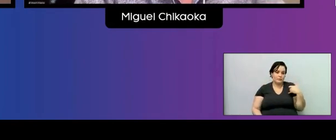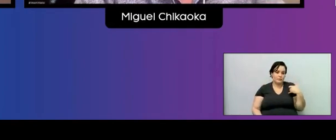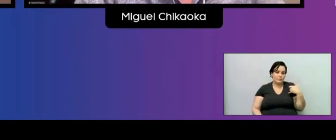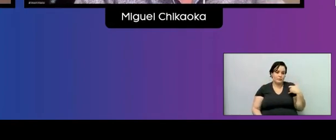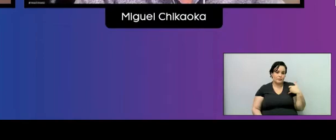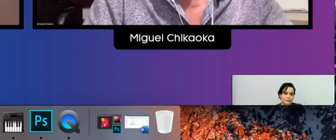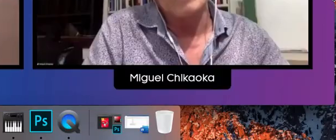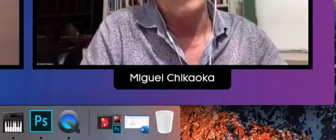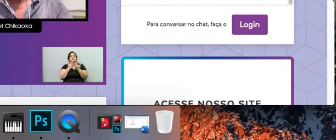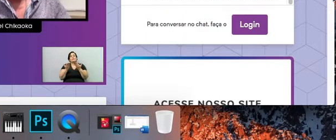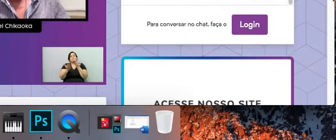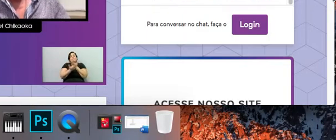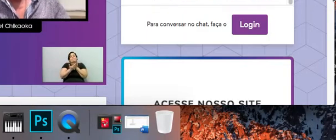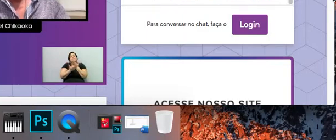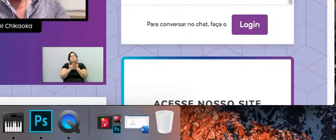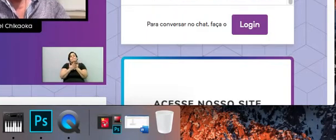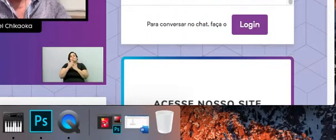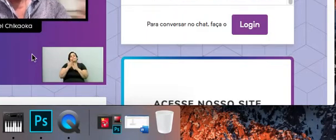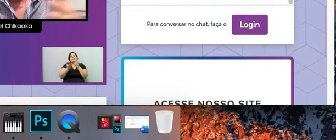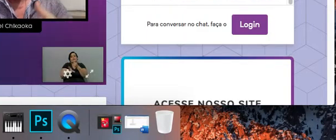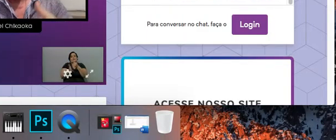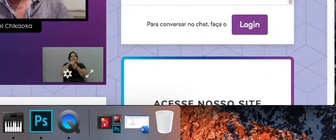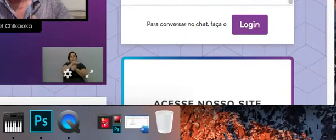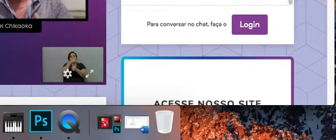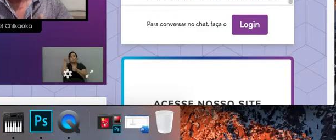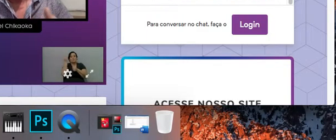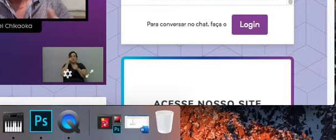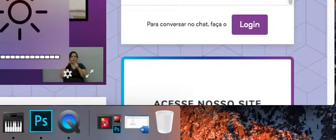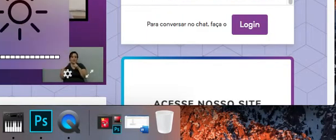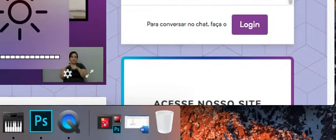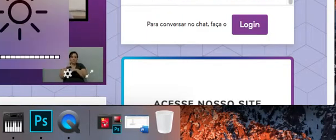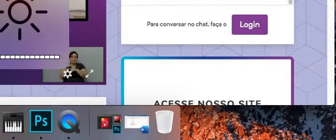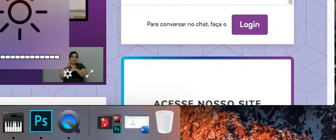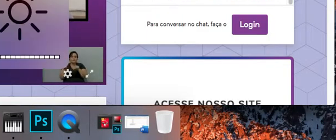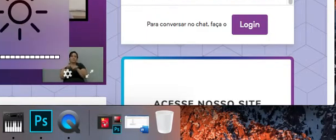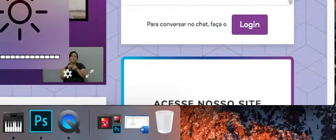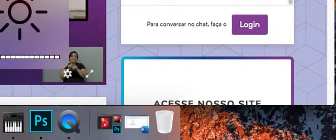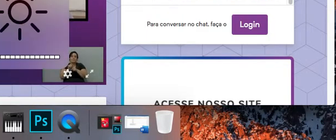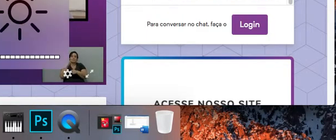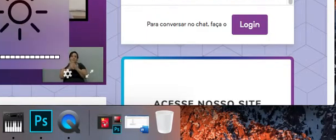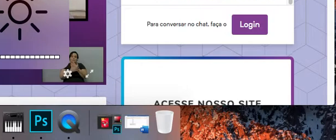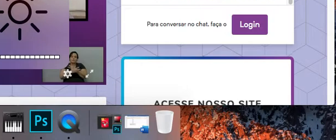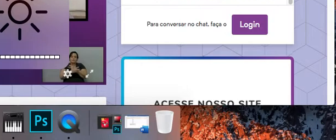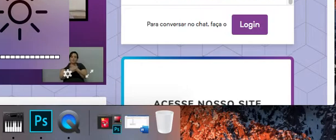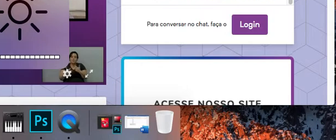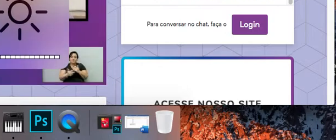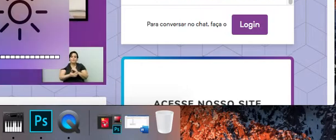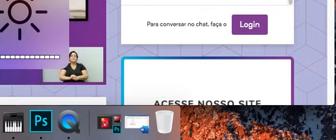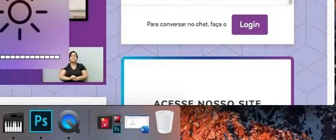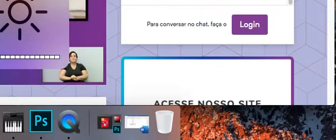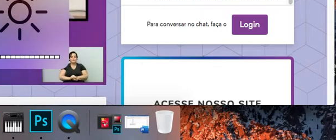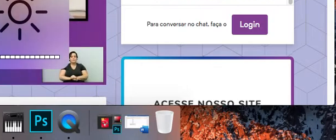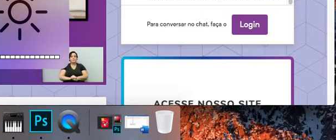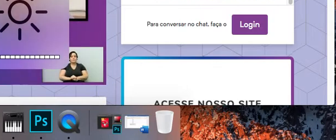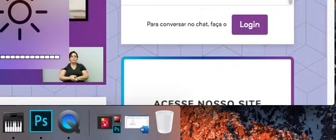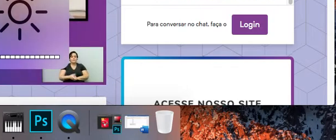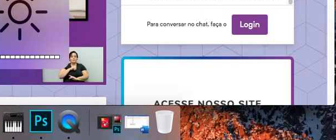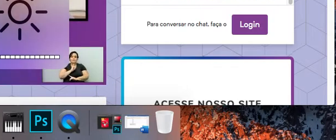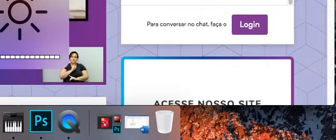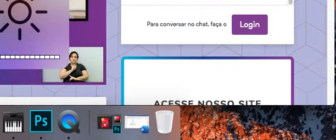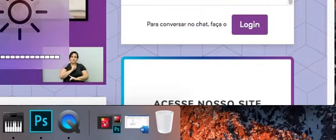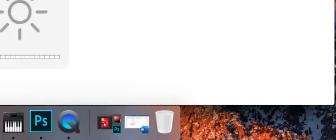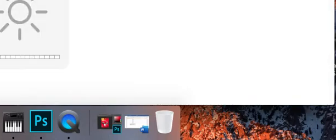chegar e fui a fotografia e até mesmo na construção de alguma coisa que pode faltar na questão na narrativa eu